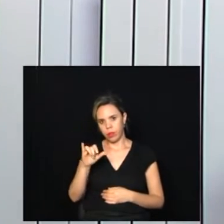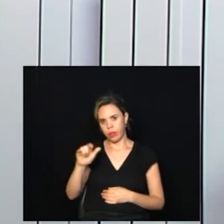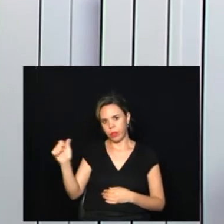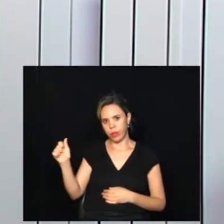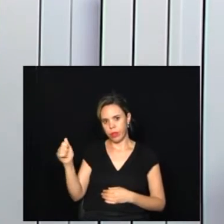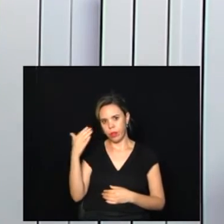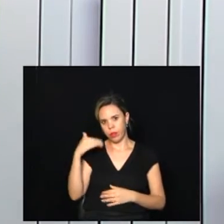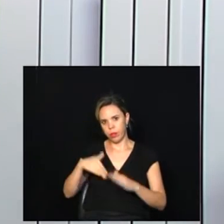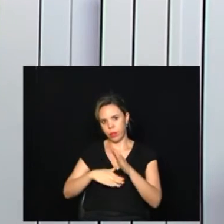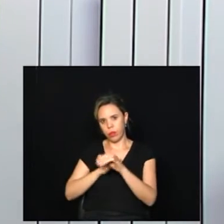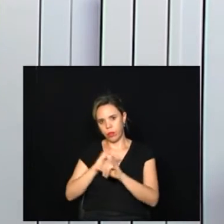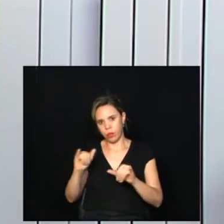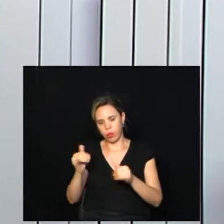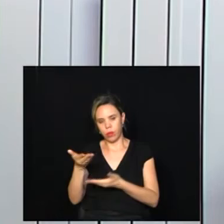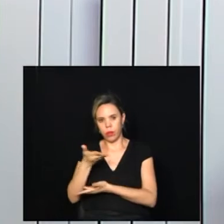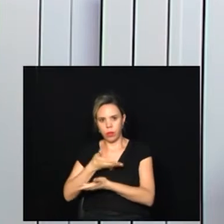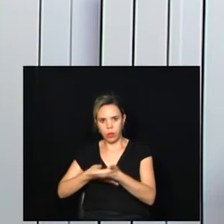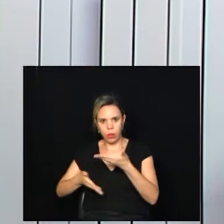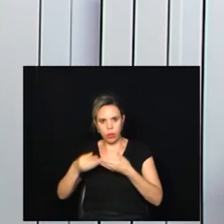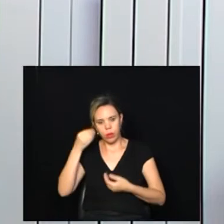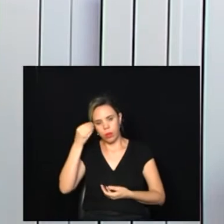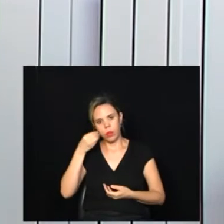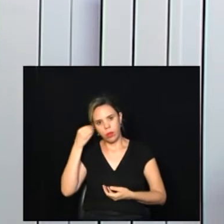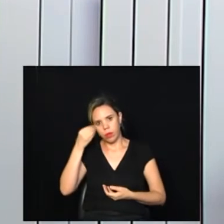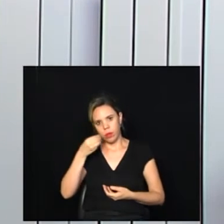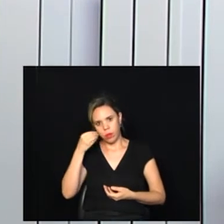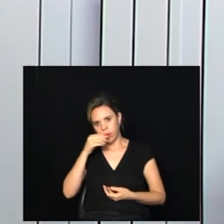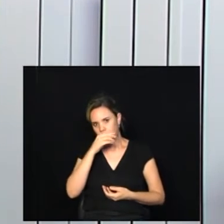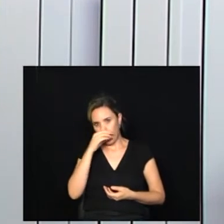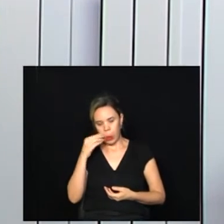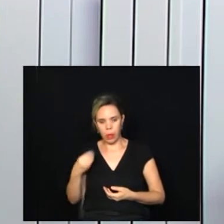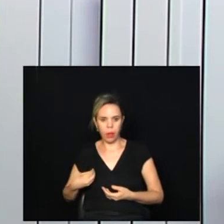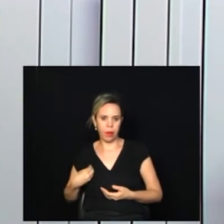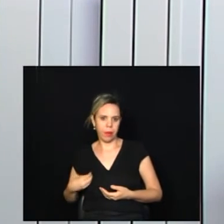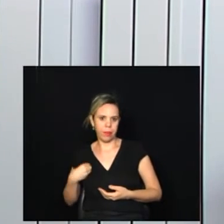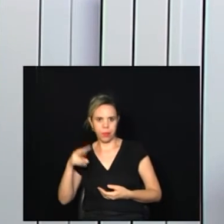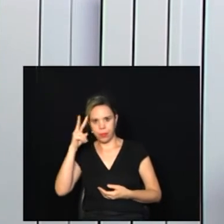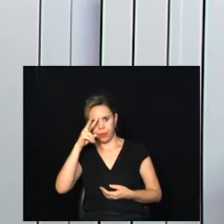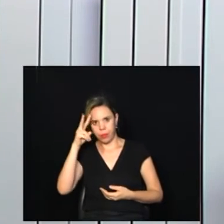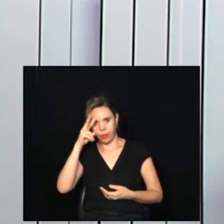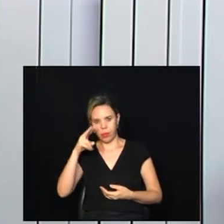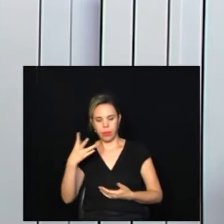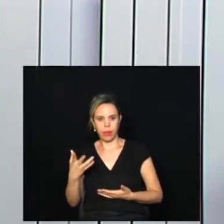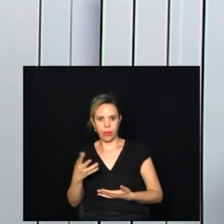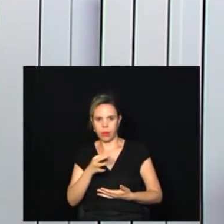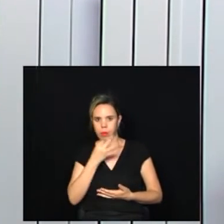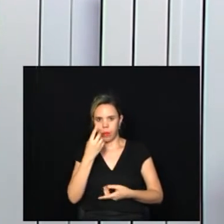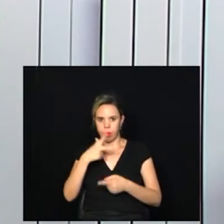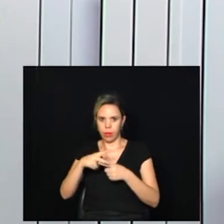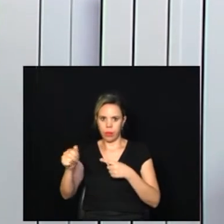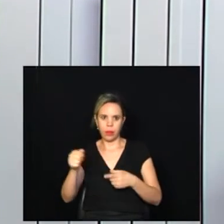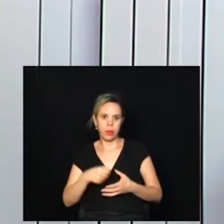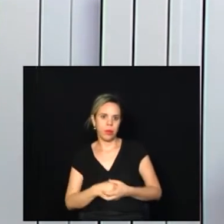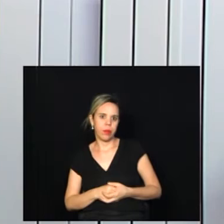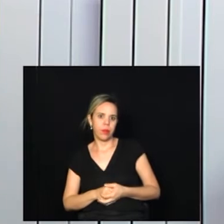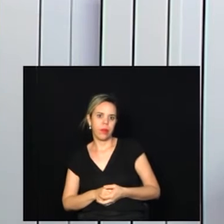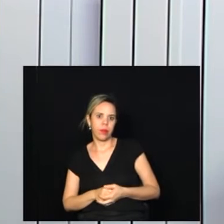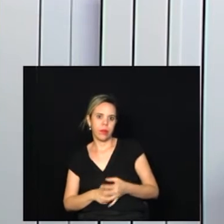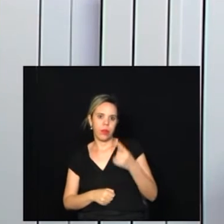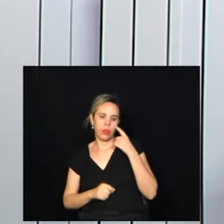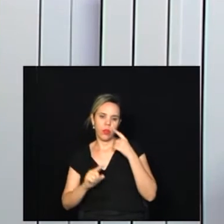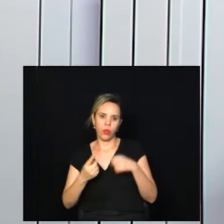Câmara Notícia, compartilhando, né, as experiências de vida, essa história belíssima de superação. Olha